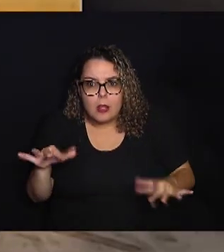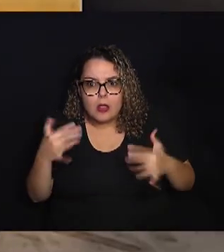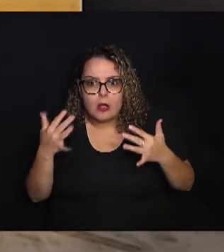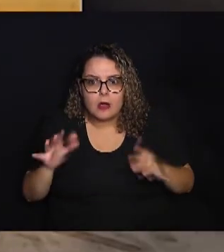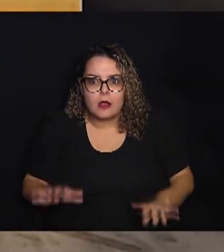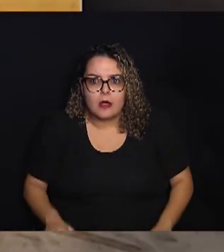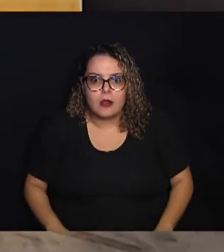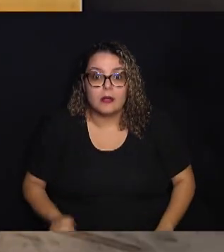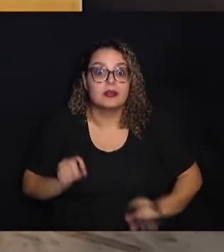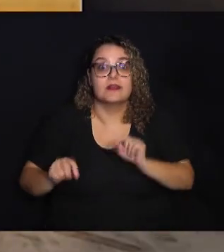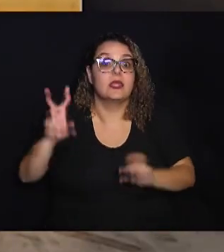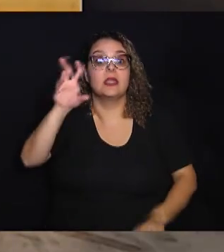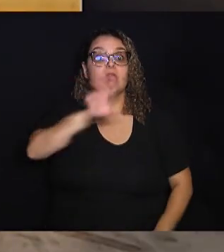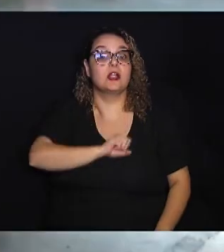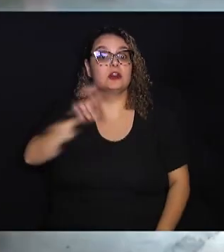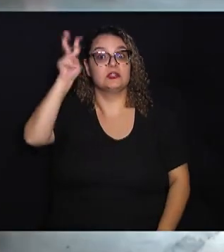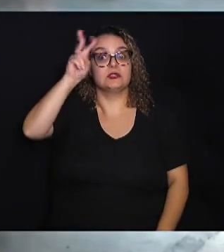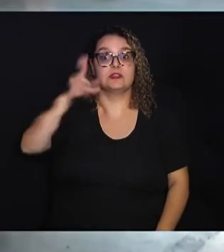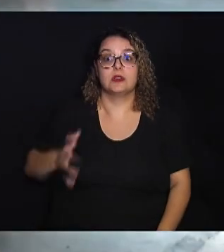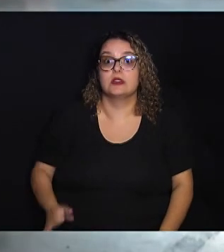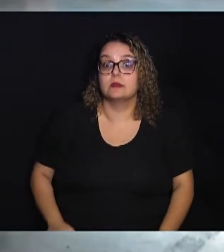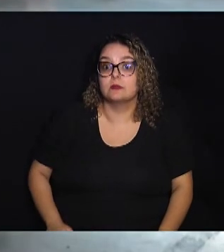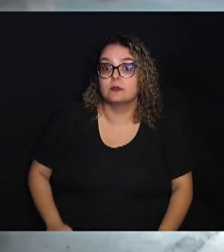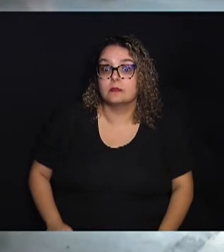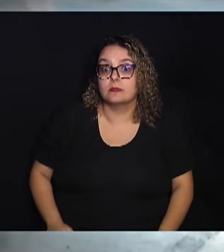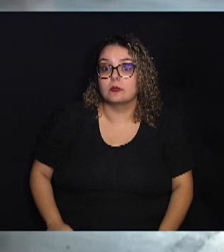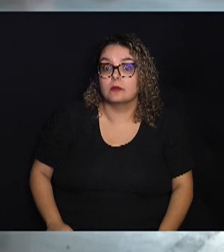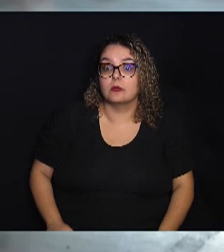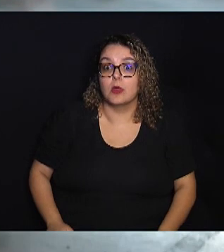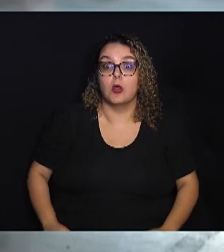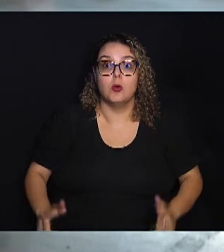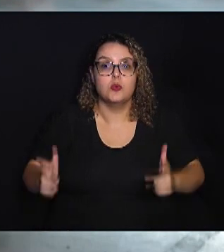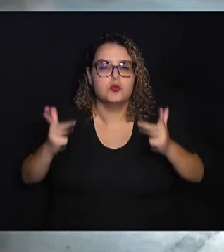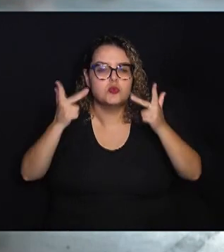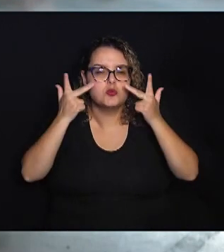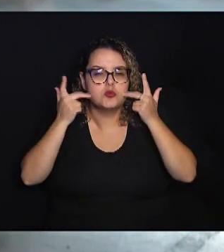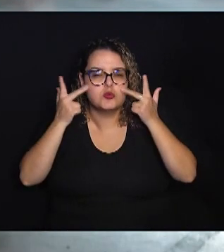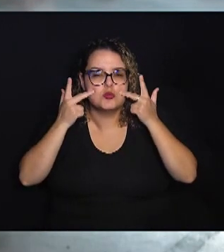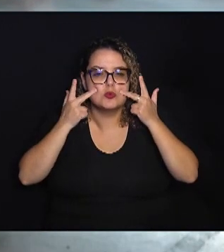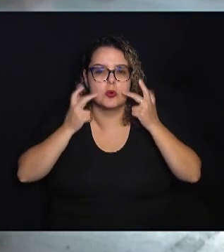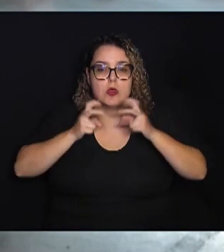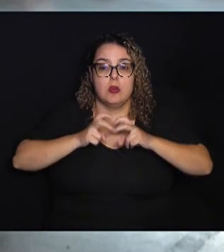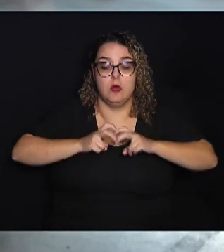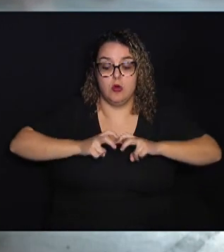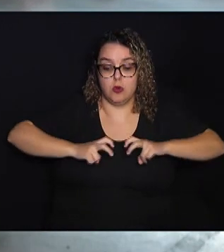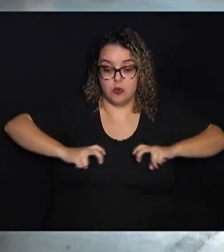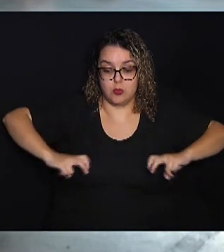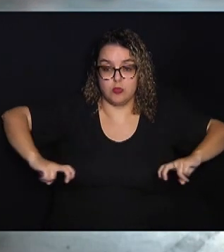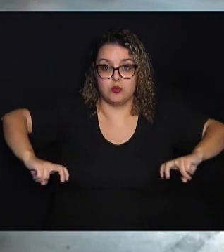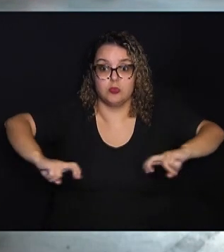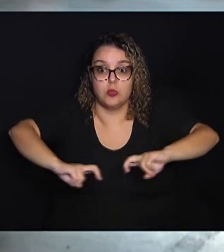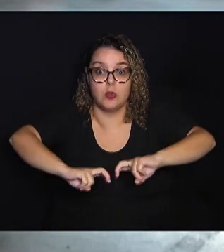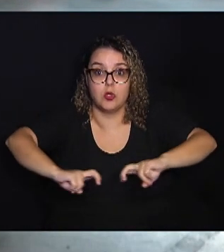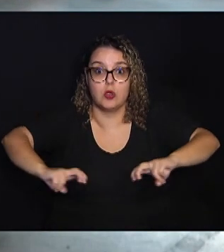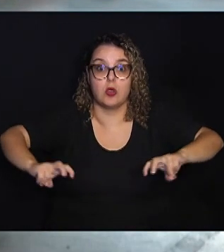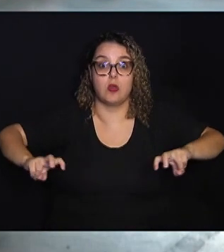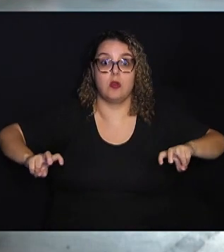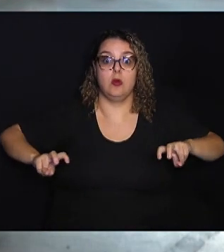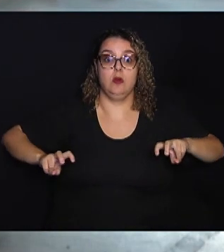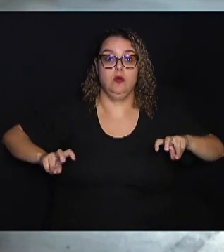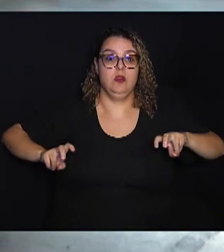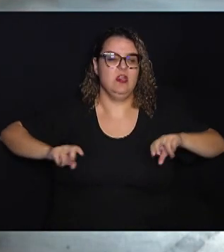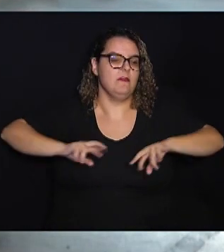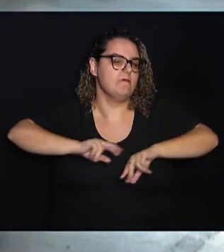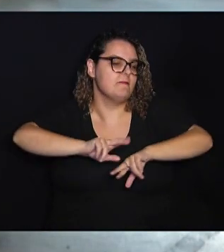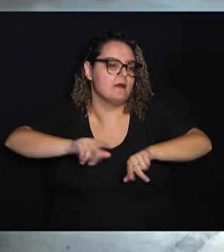que gosta de história? Ó, o natural, uma roda vai se abrir aqui e vai querer gente contar um montão